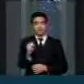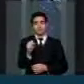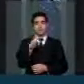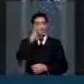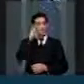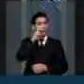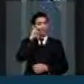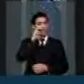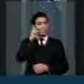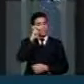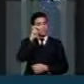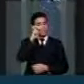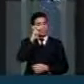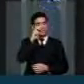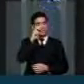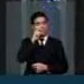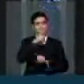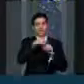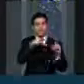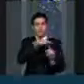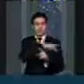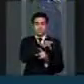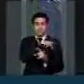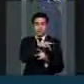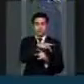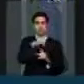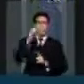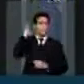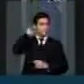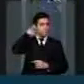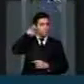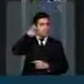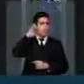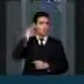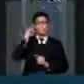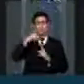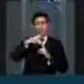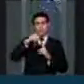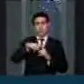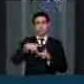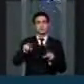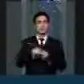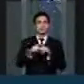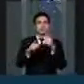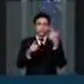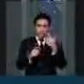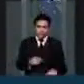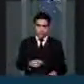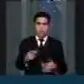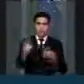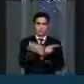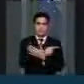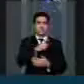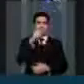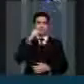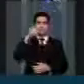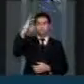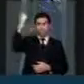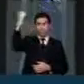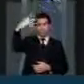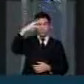Grande do Norte, parte do Piauí, Pará e Tocantins sofreram com um novo apagão.